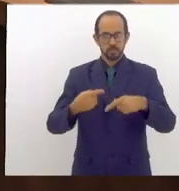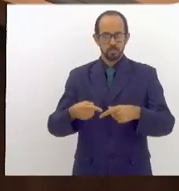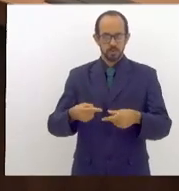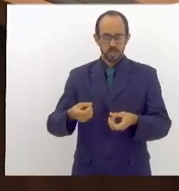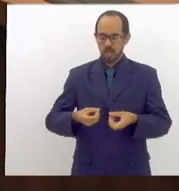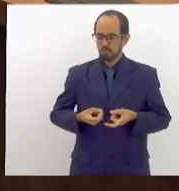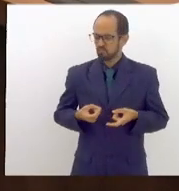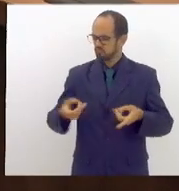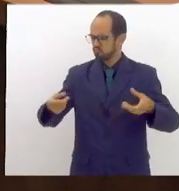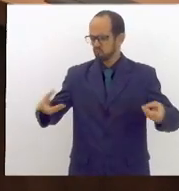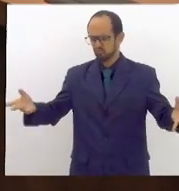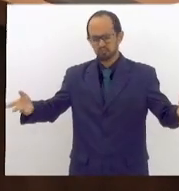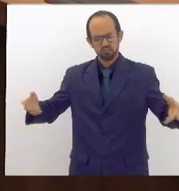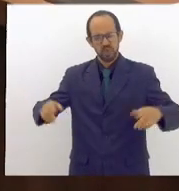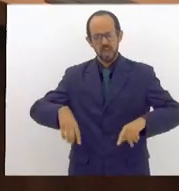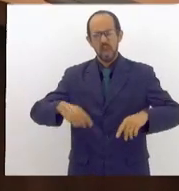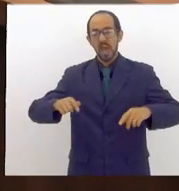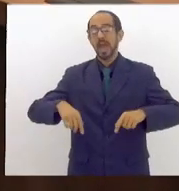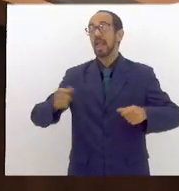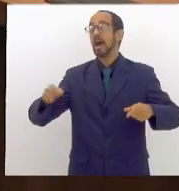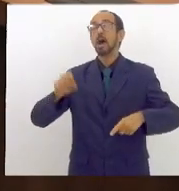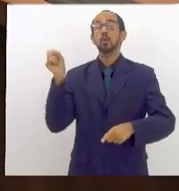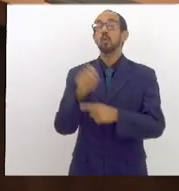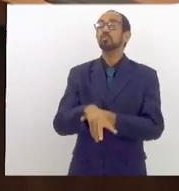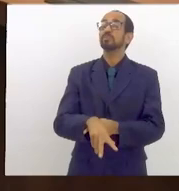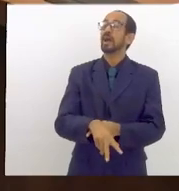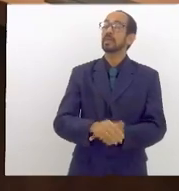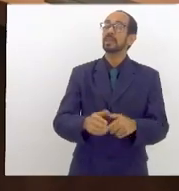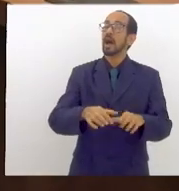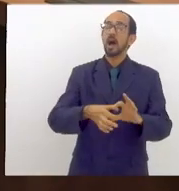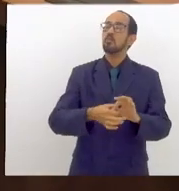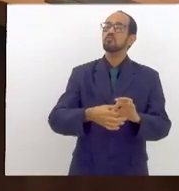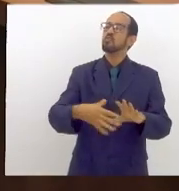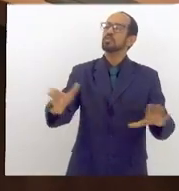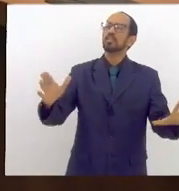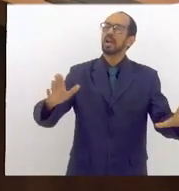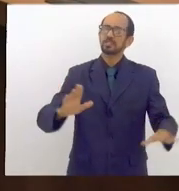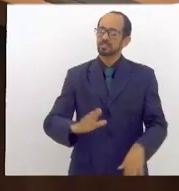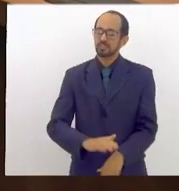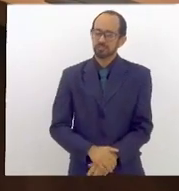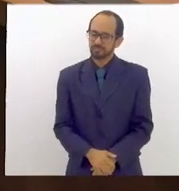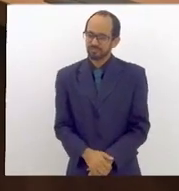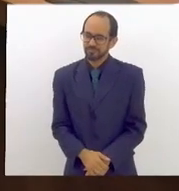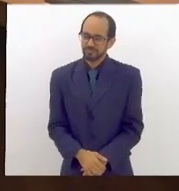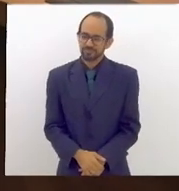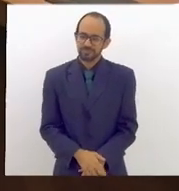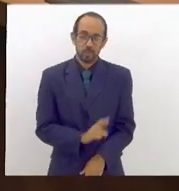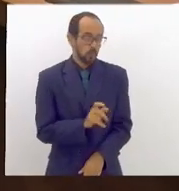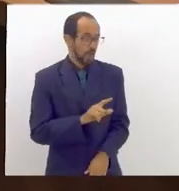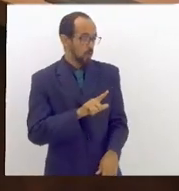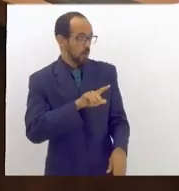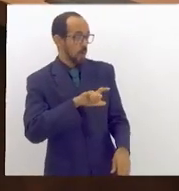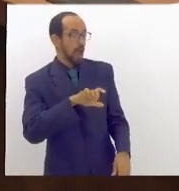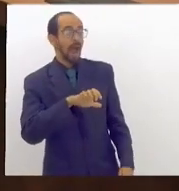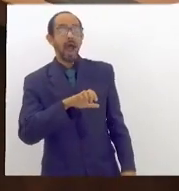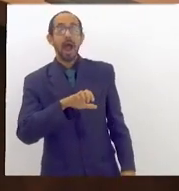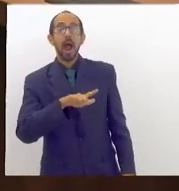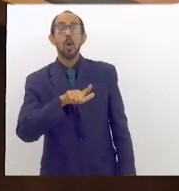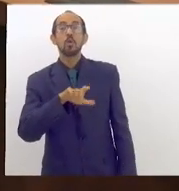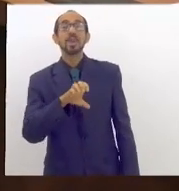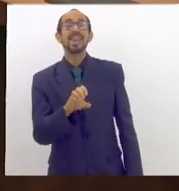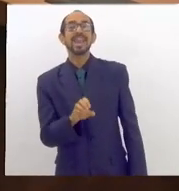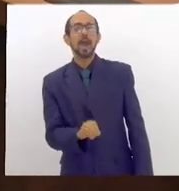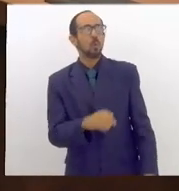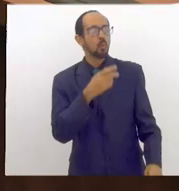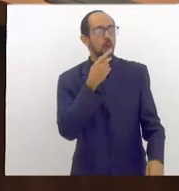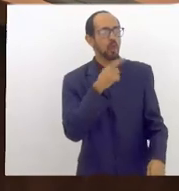Léo é o Léo né a vontade do freguês não tem nada a ver com Léo não tô falando do deputado Não não